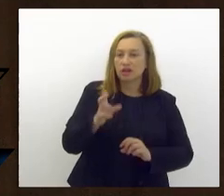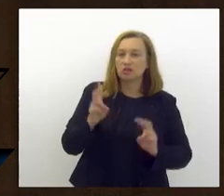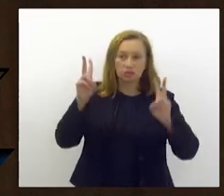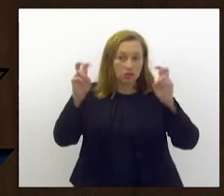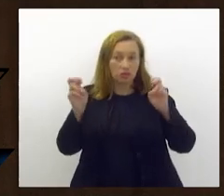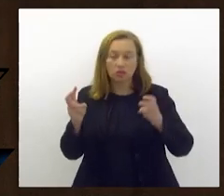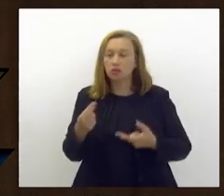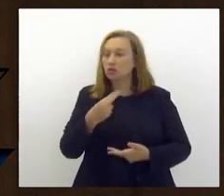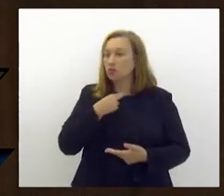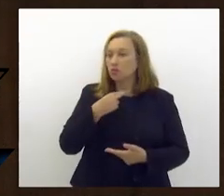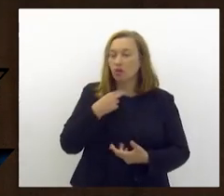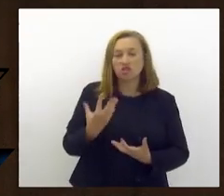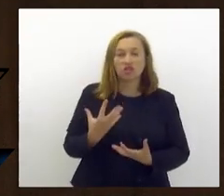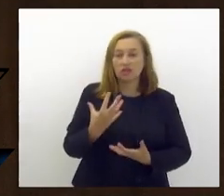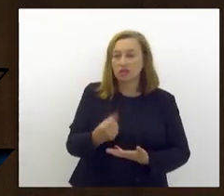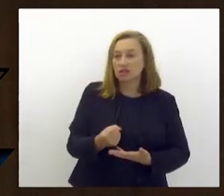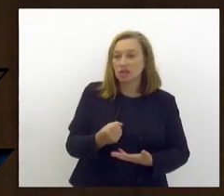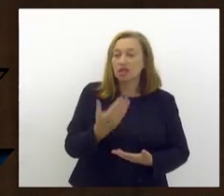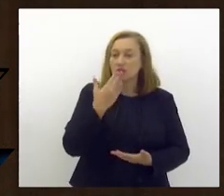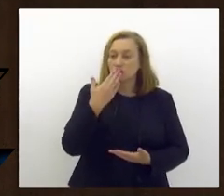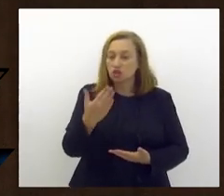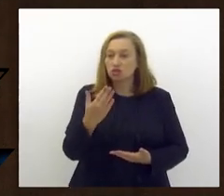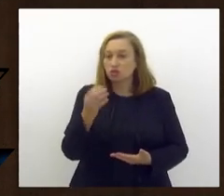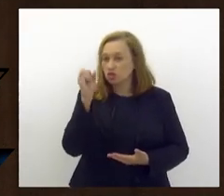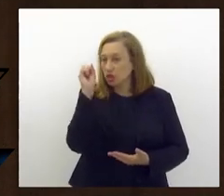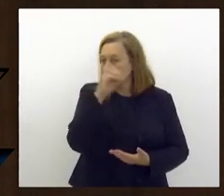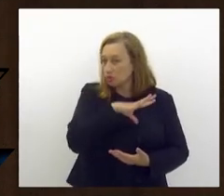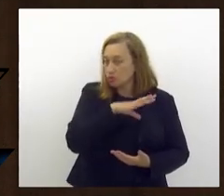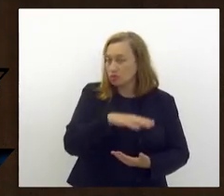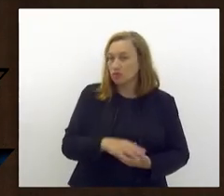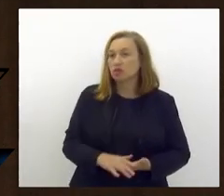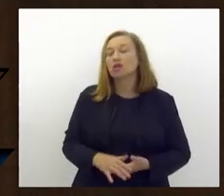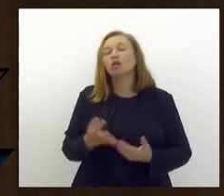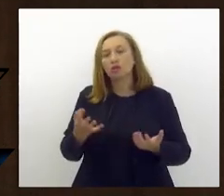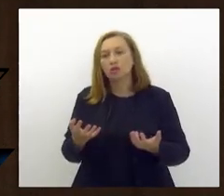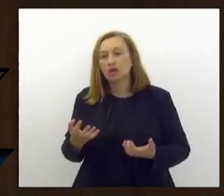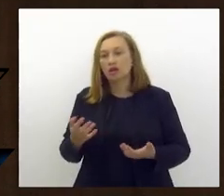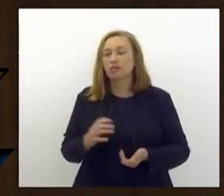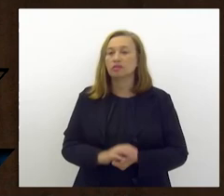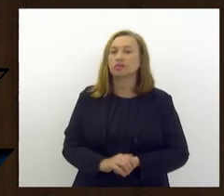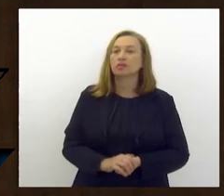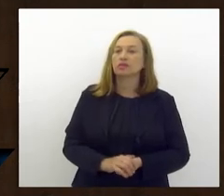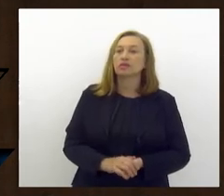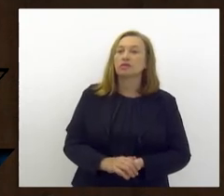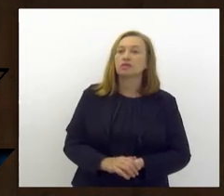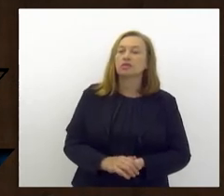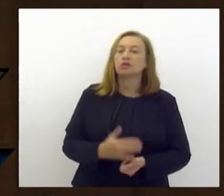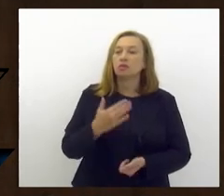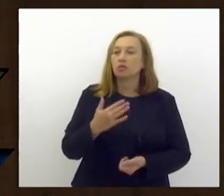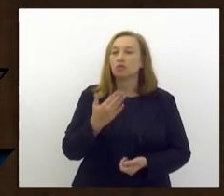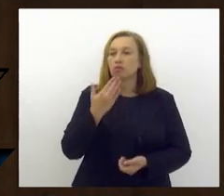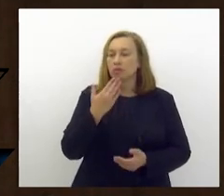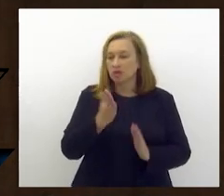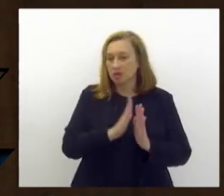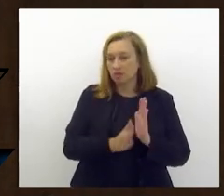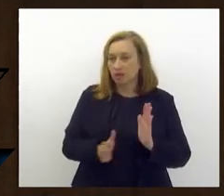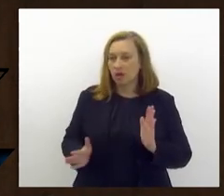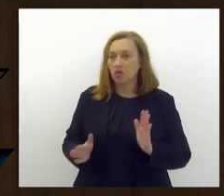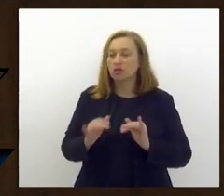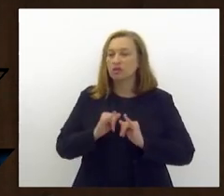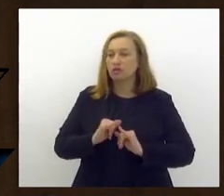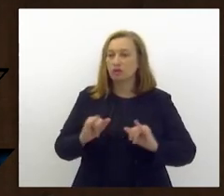não dá para a gente aceitar esse tipo de absurdo, né, e eu quero aqui fazer o meu pela ordem,